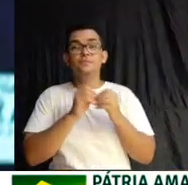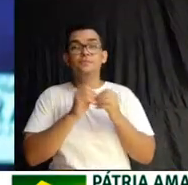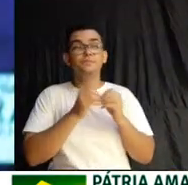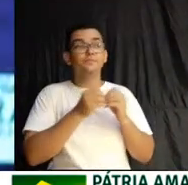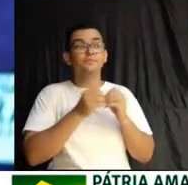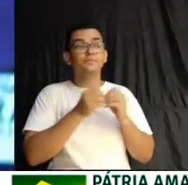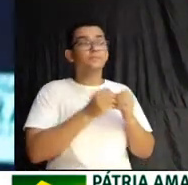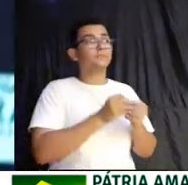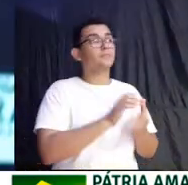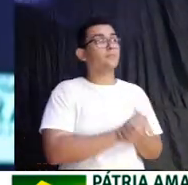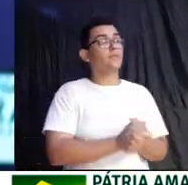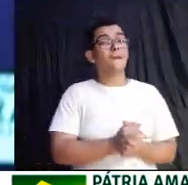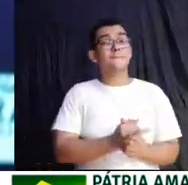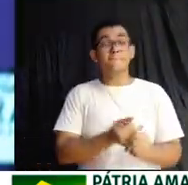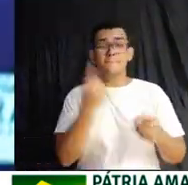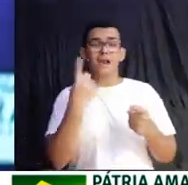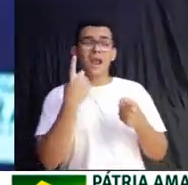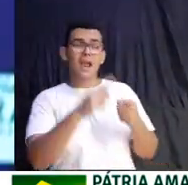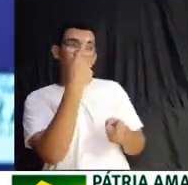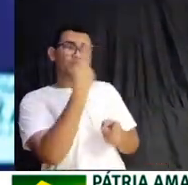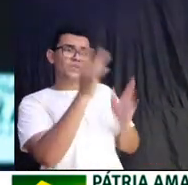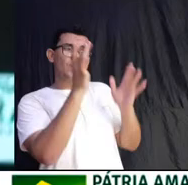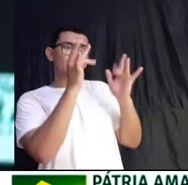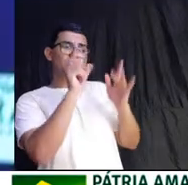Esse teu namoro tá ficando